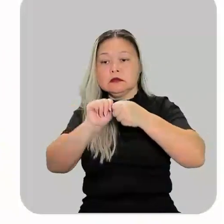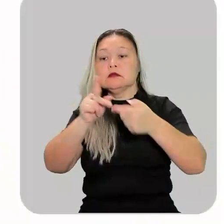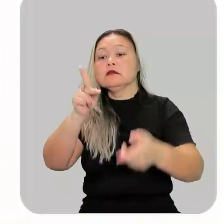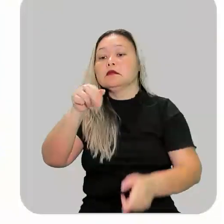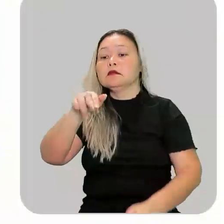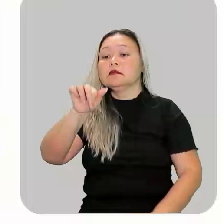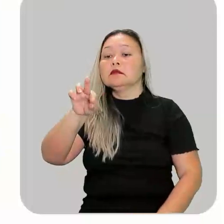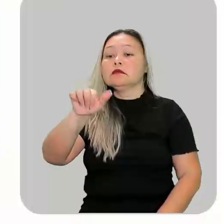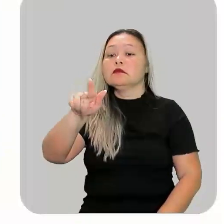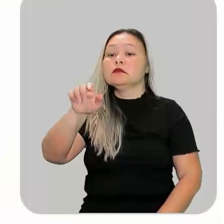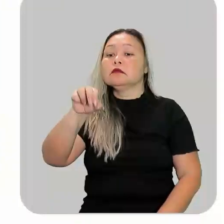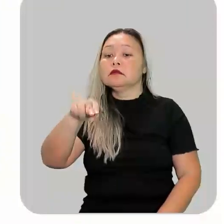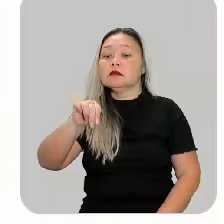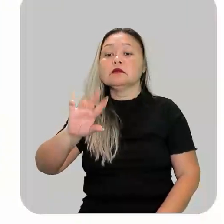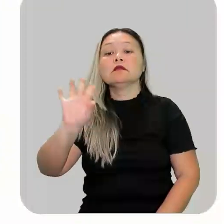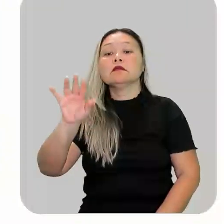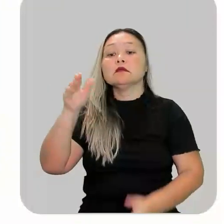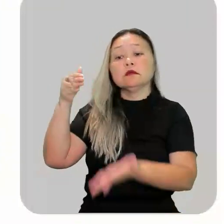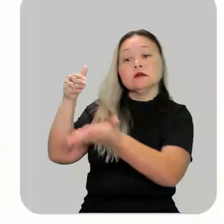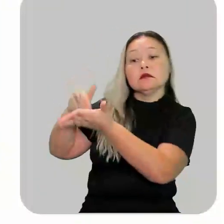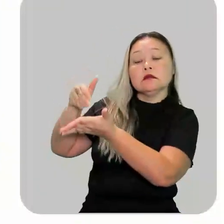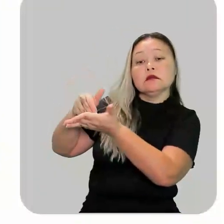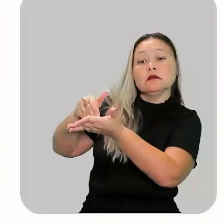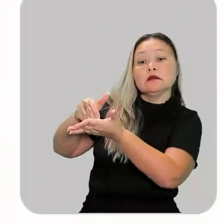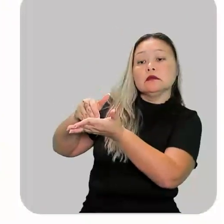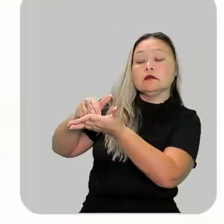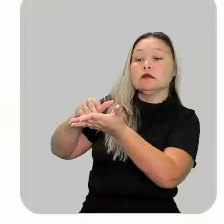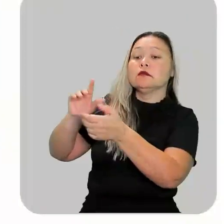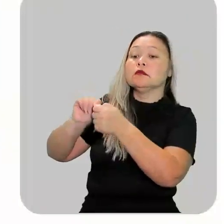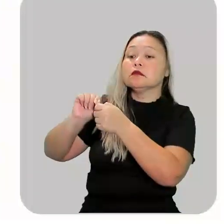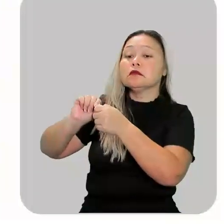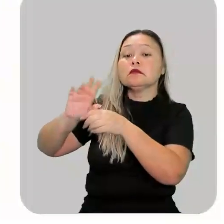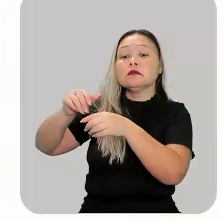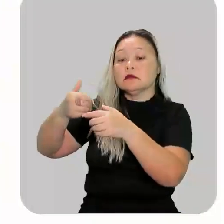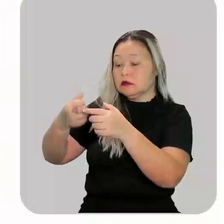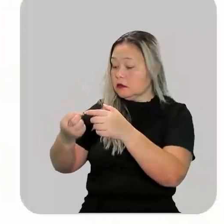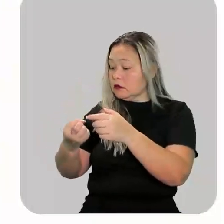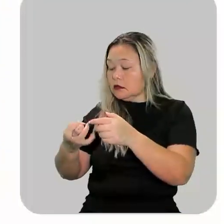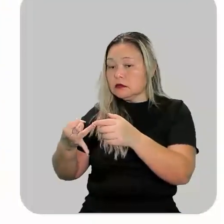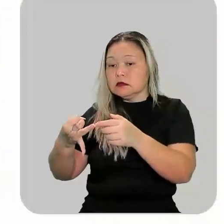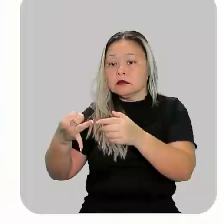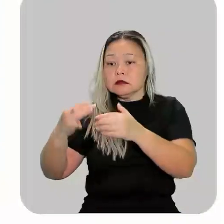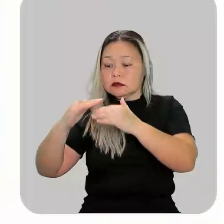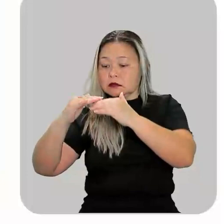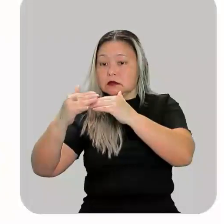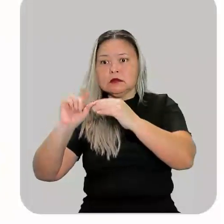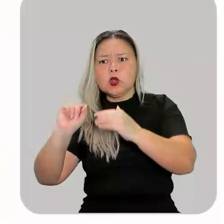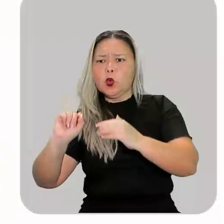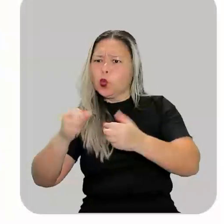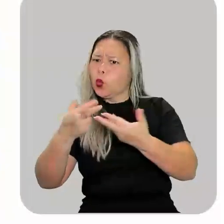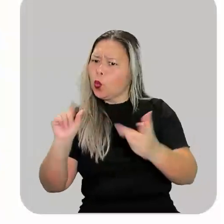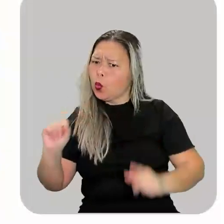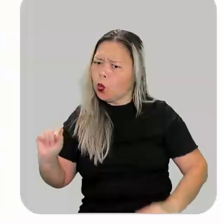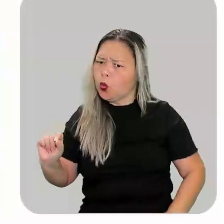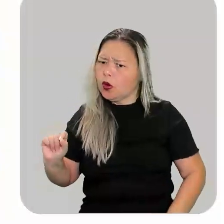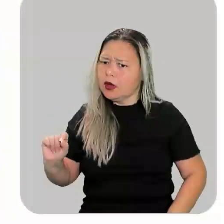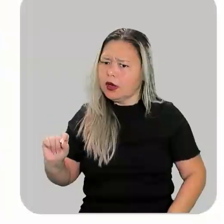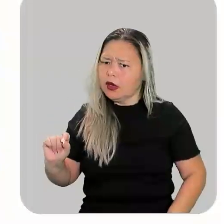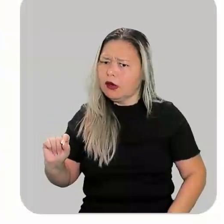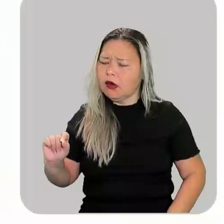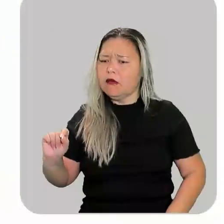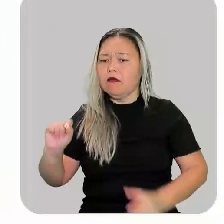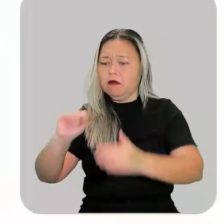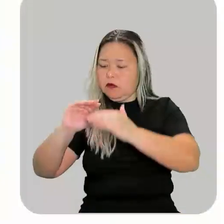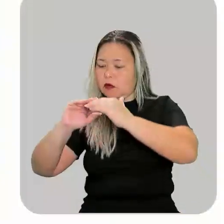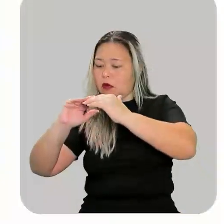pentágonos, né? Isso. E aí, o último já é um icosaedro. Icosaedro. Que coisa é isso? Que coisa é essa?